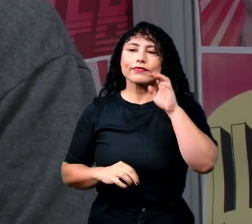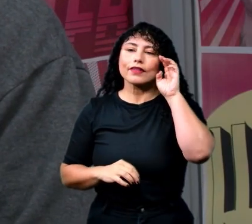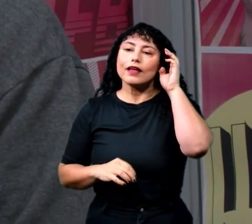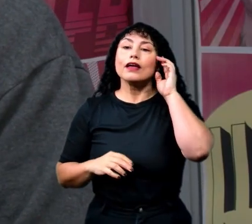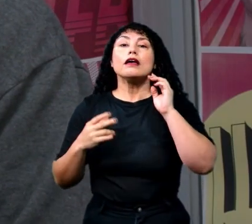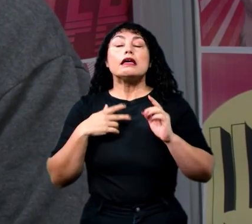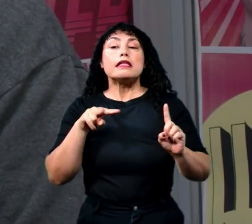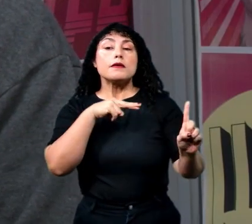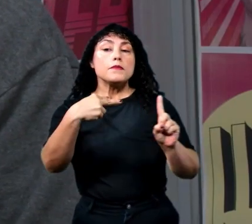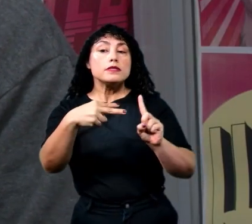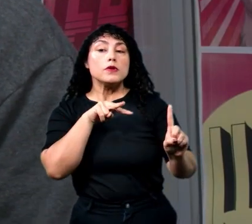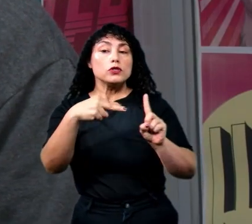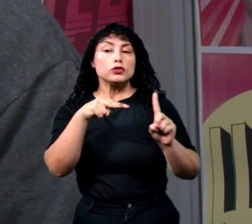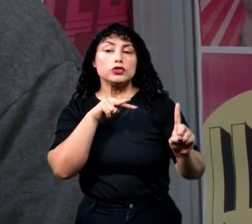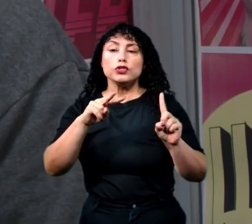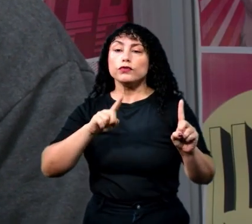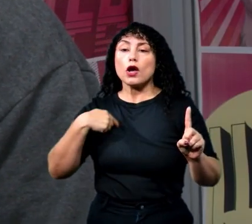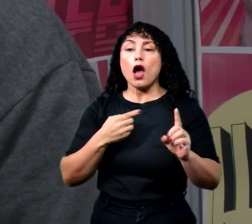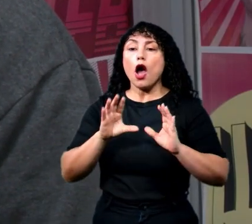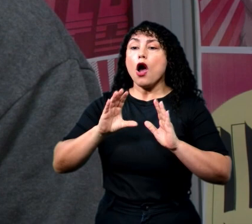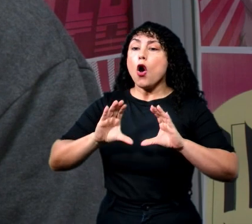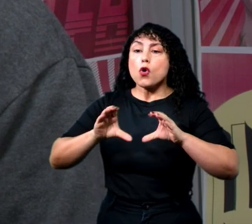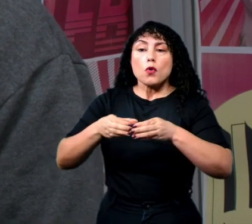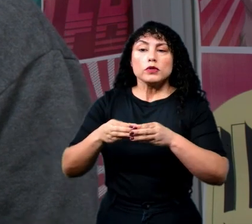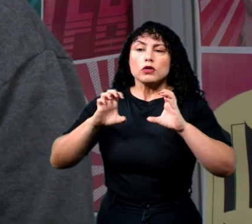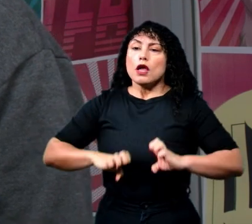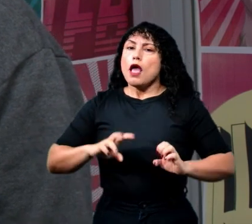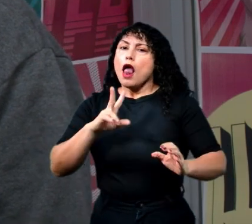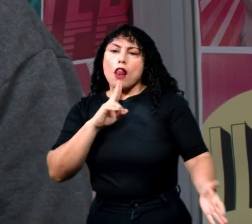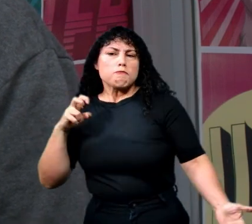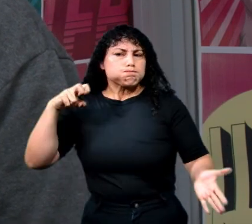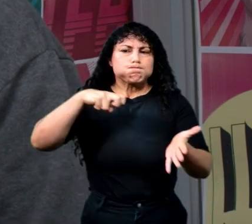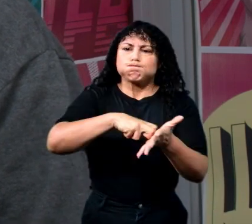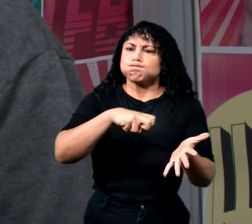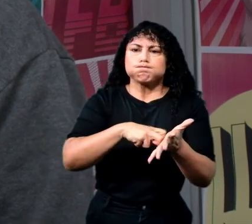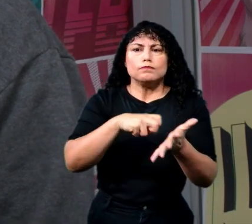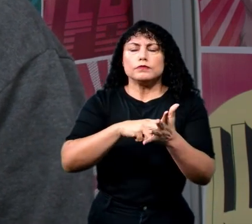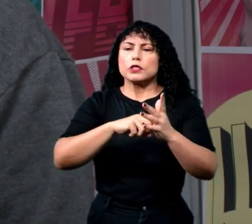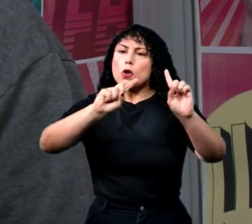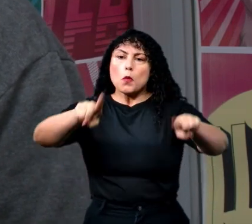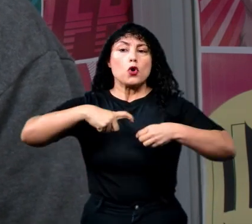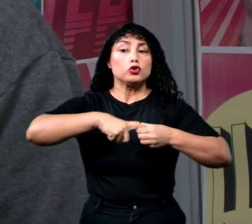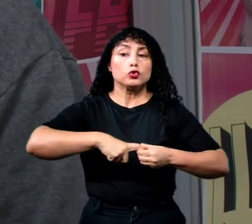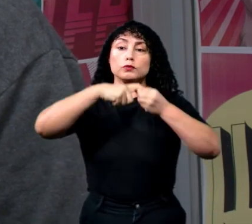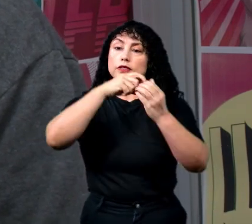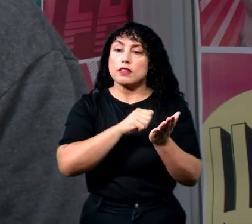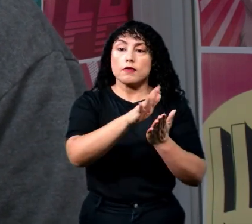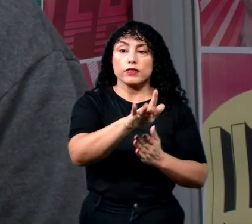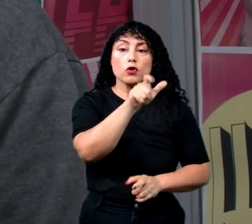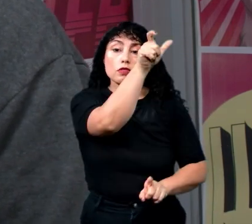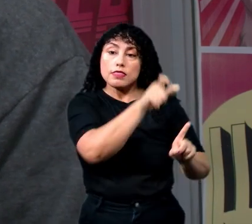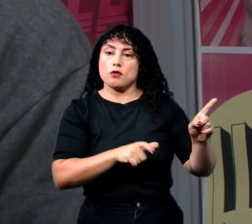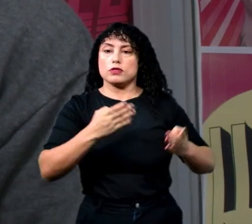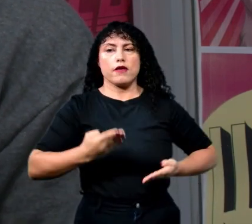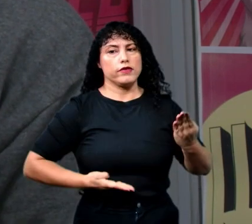Nessa perspectiva aí, a comissão de ética ela não pune de tal forma que gere uma suspensão ou demissão desse servidor,